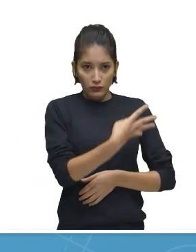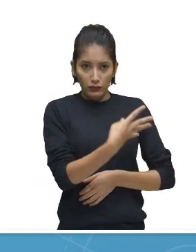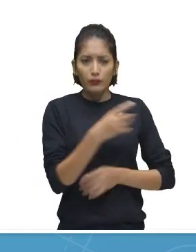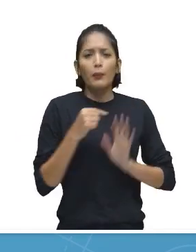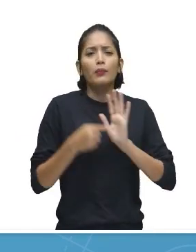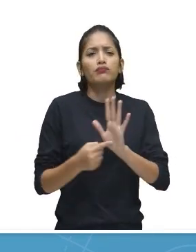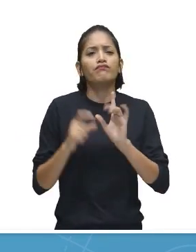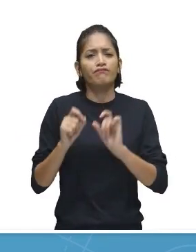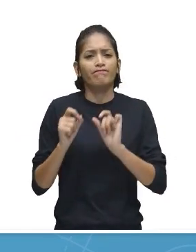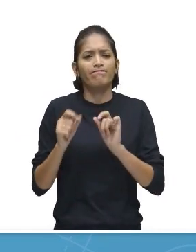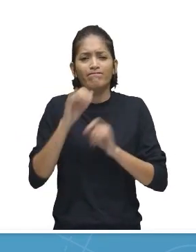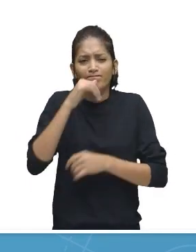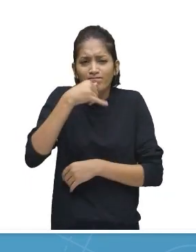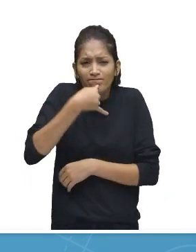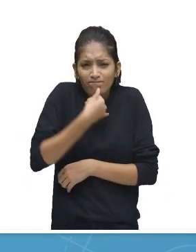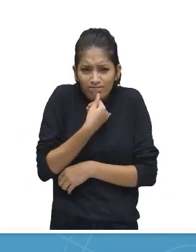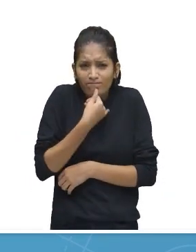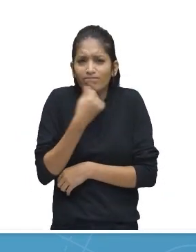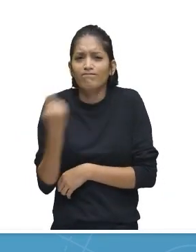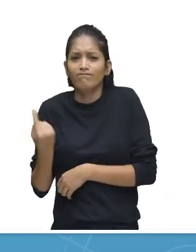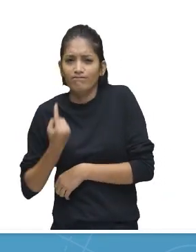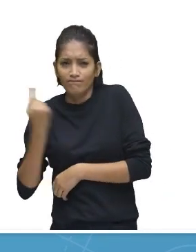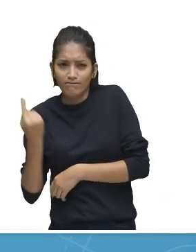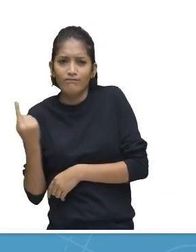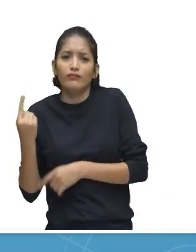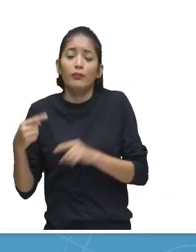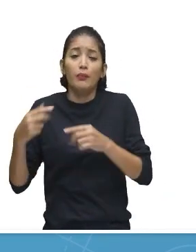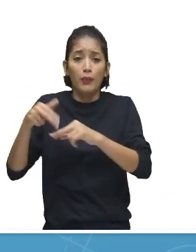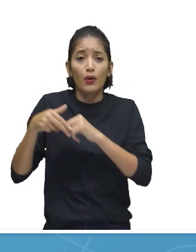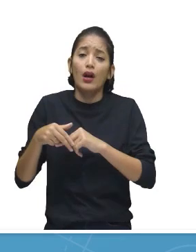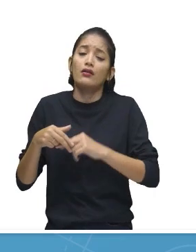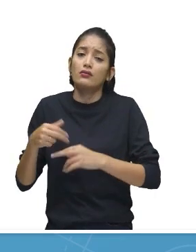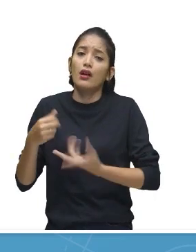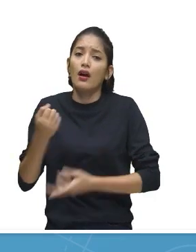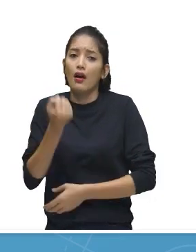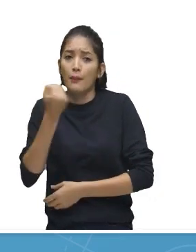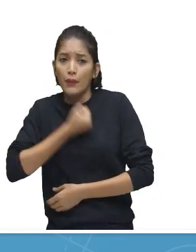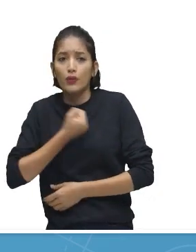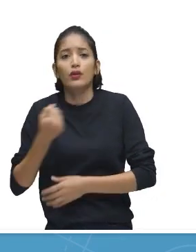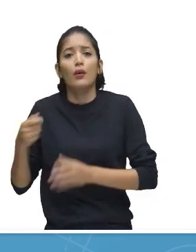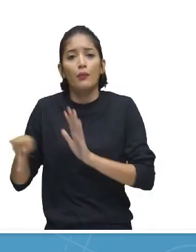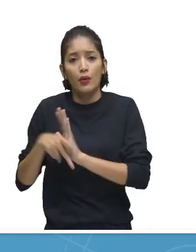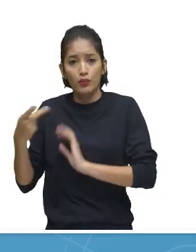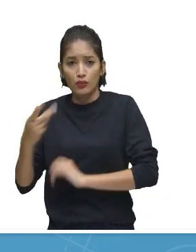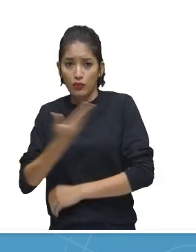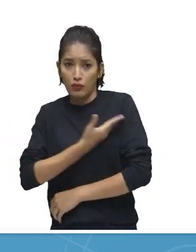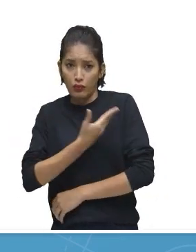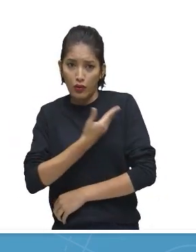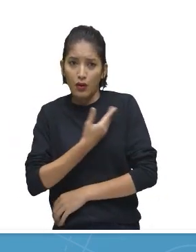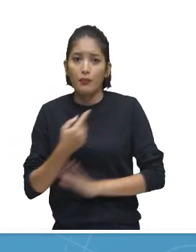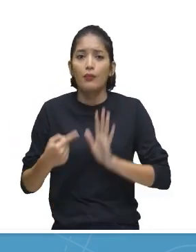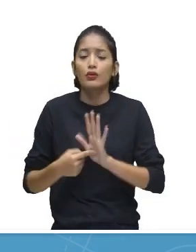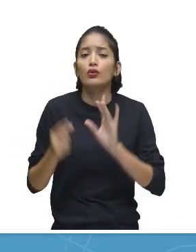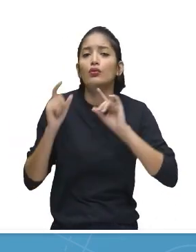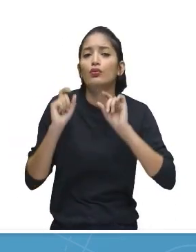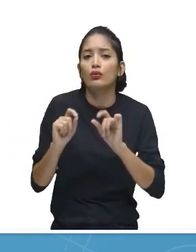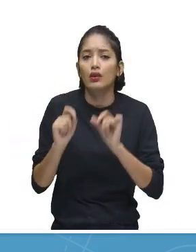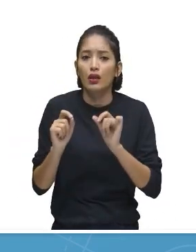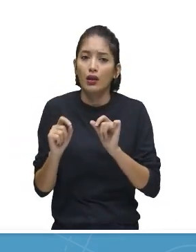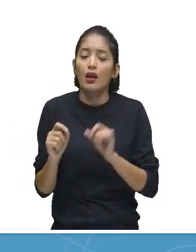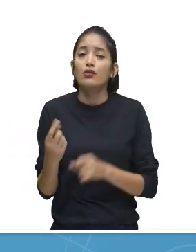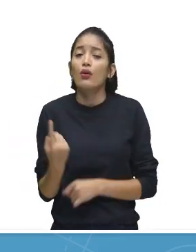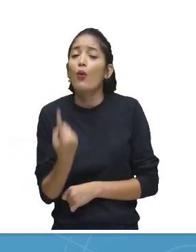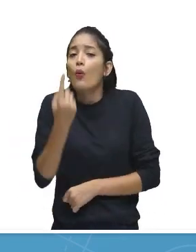pelo suicídio de Casa Gema e seu amigo, são evidenciados pela monocromia, ou seja, apenas uma